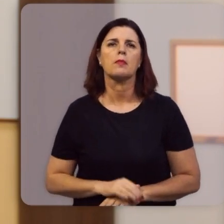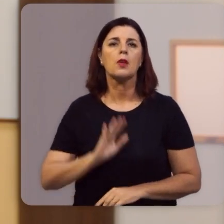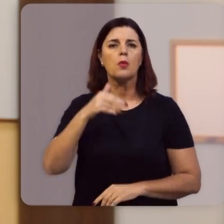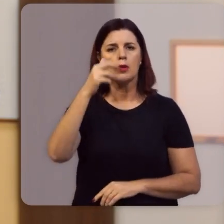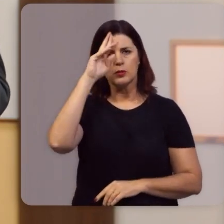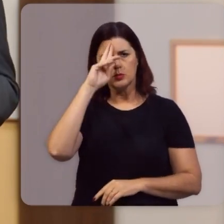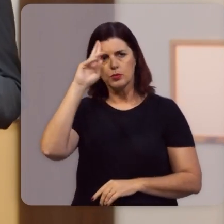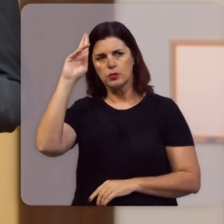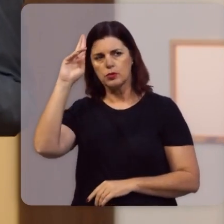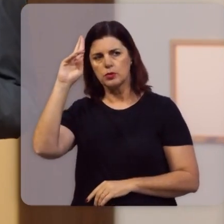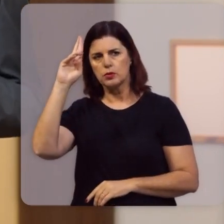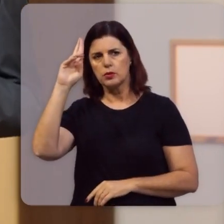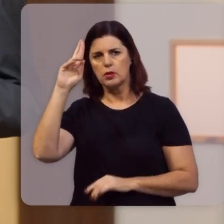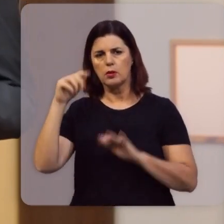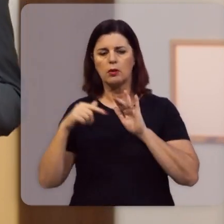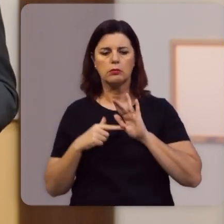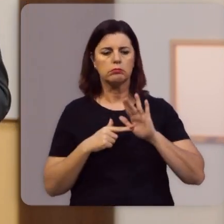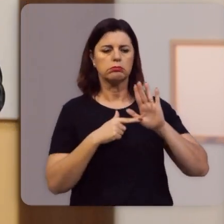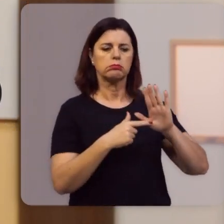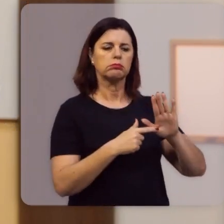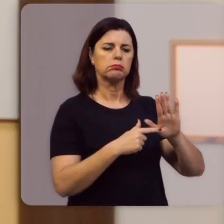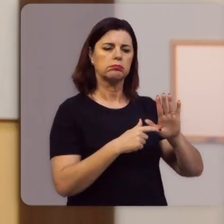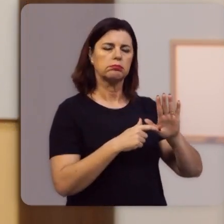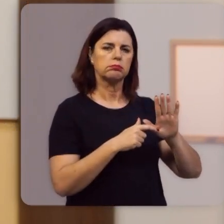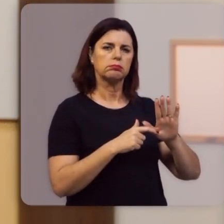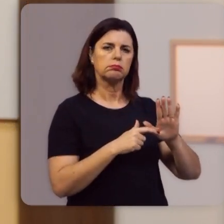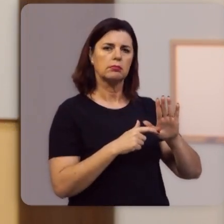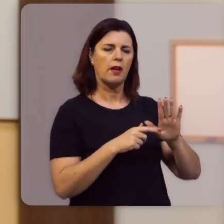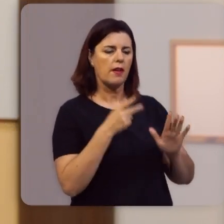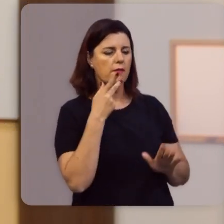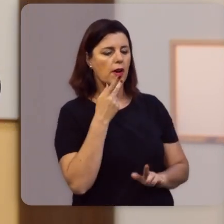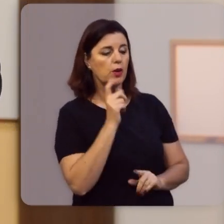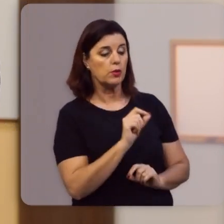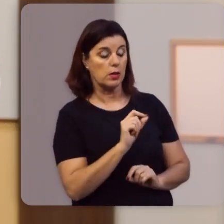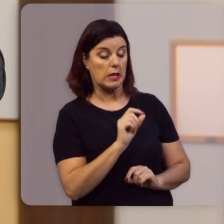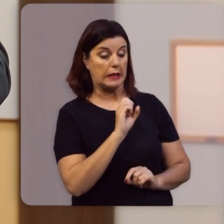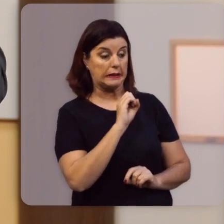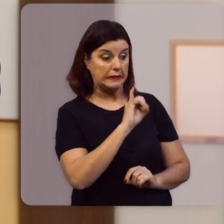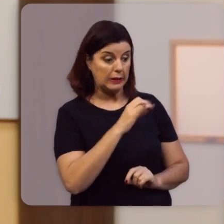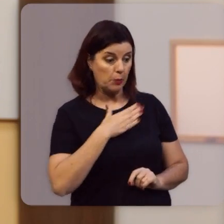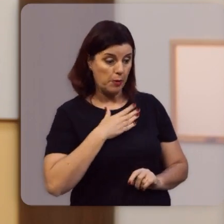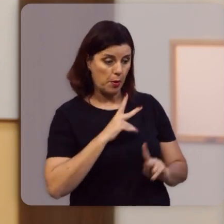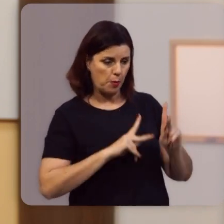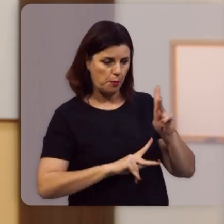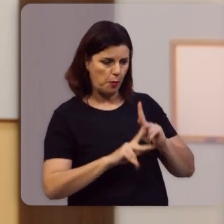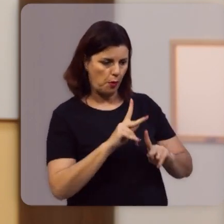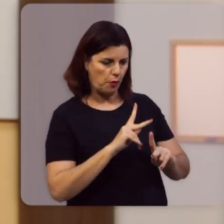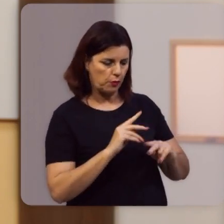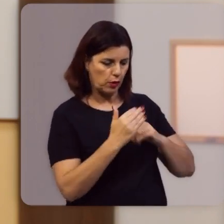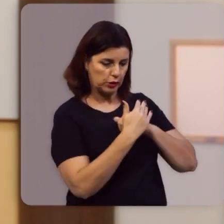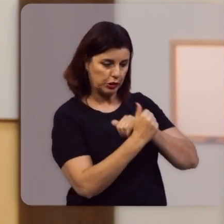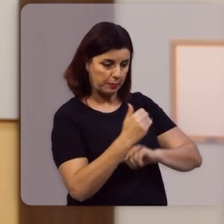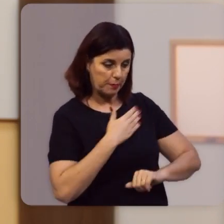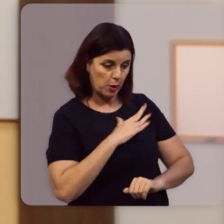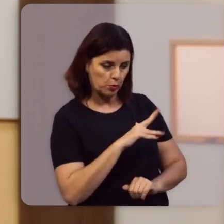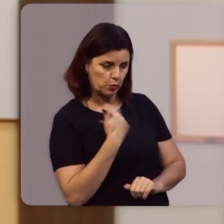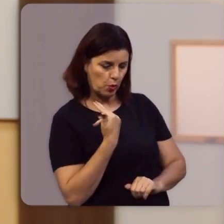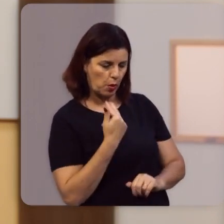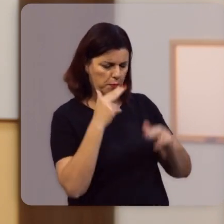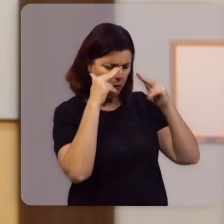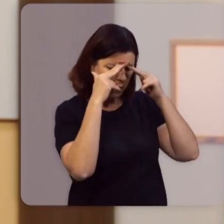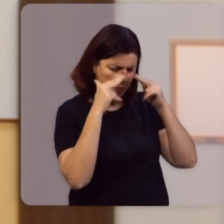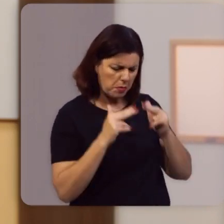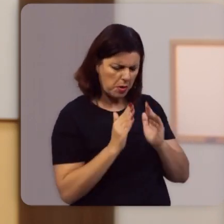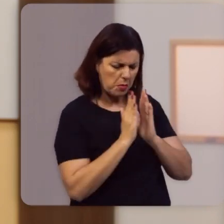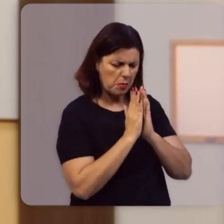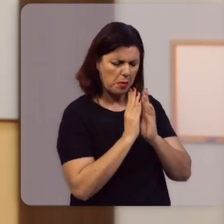Quando o Senhor aparece para ele e diz assim: se o meu povo, que se chama pelo meu nome, se